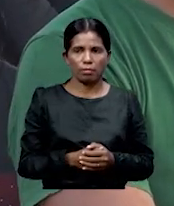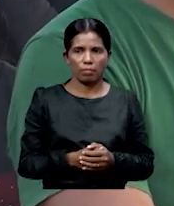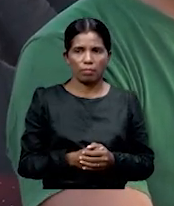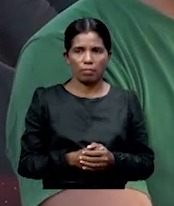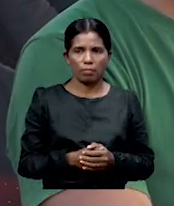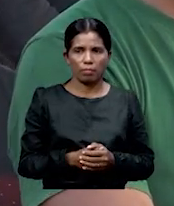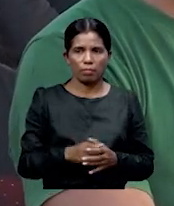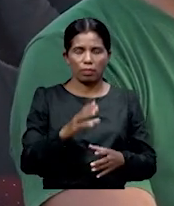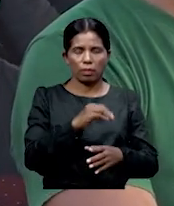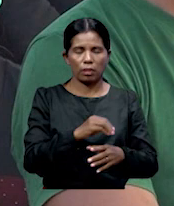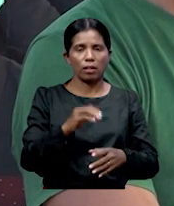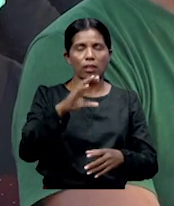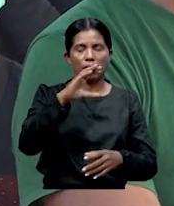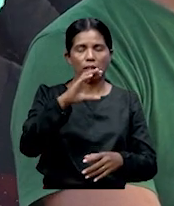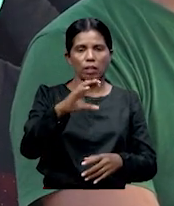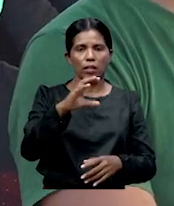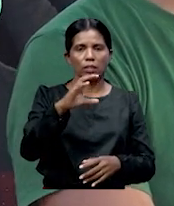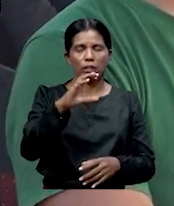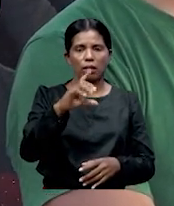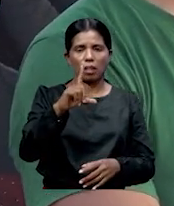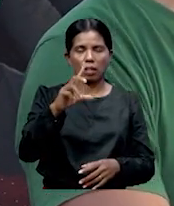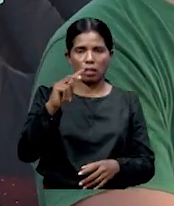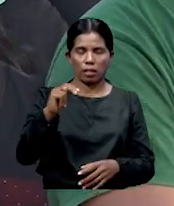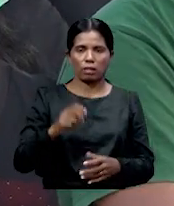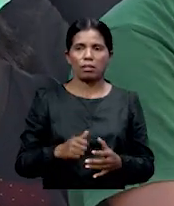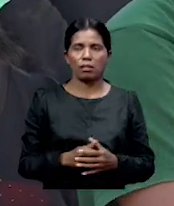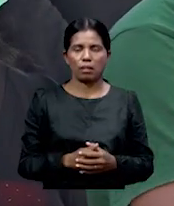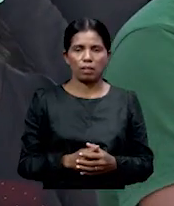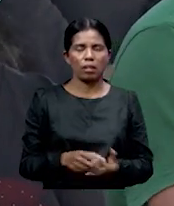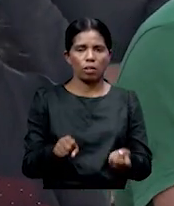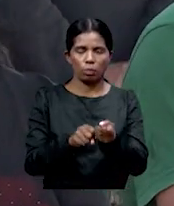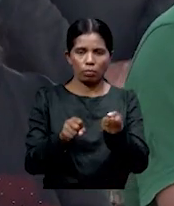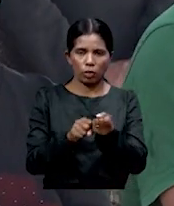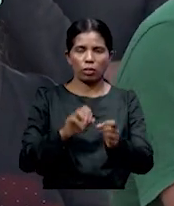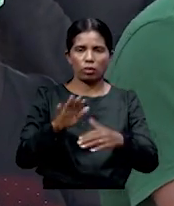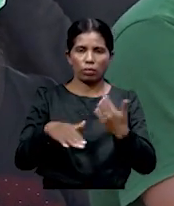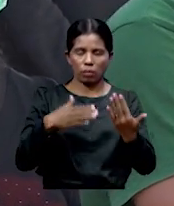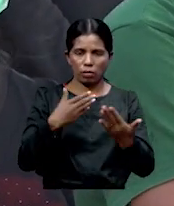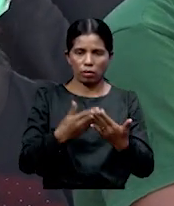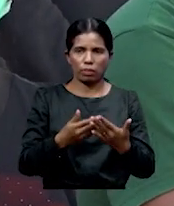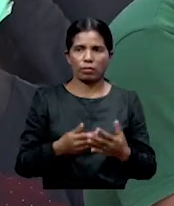competente da libertação nacional e apoio toma usi